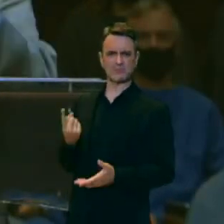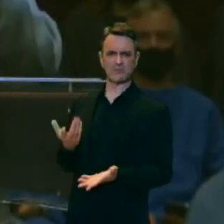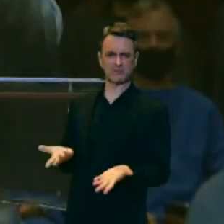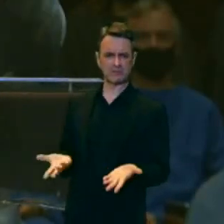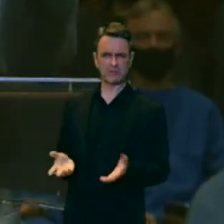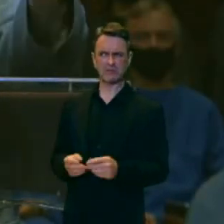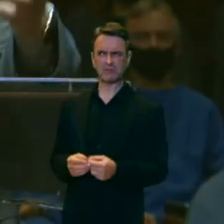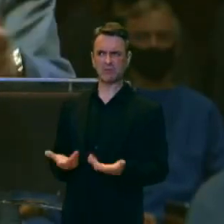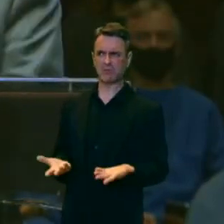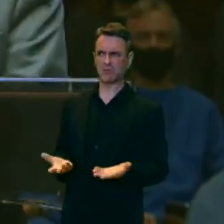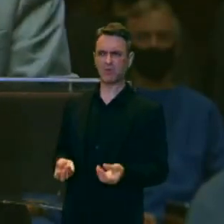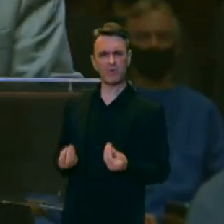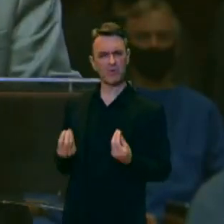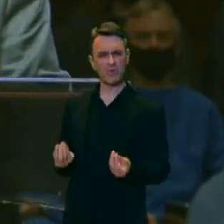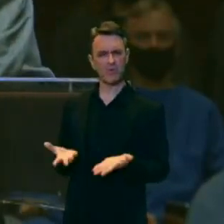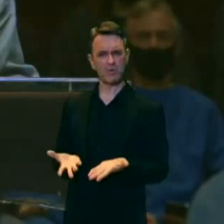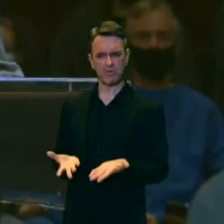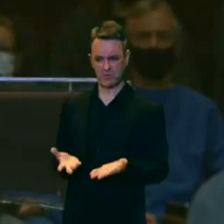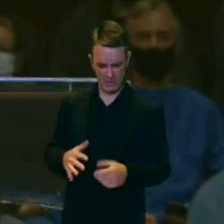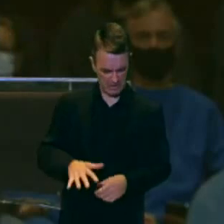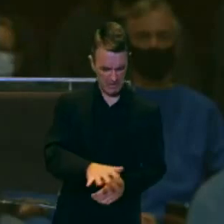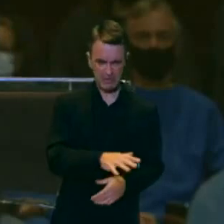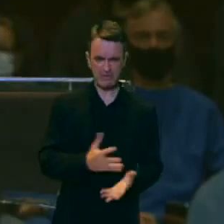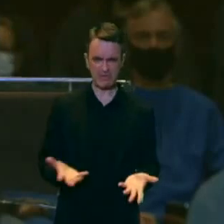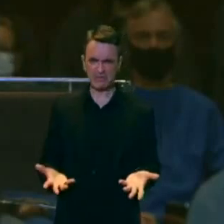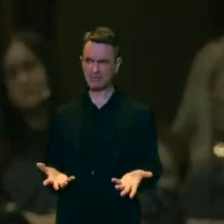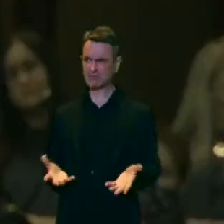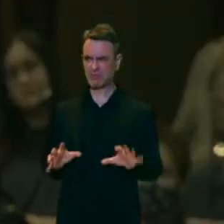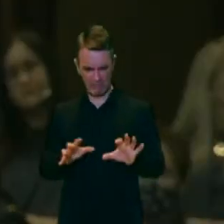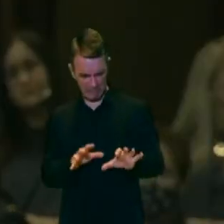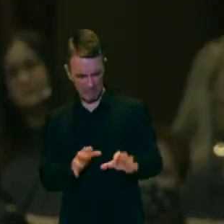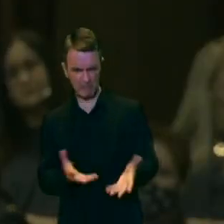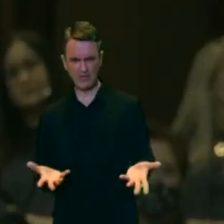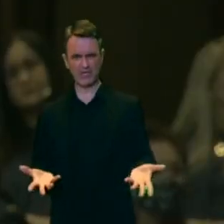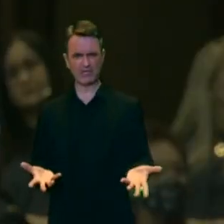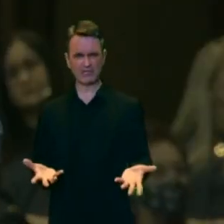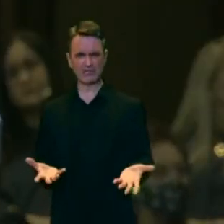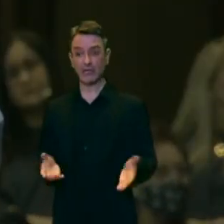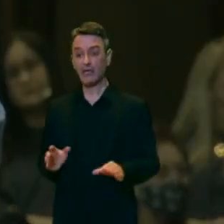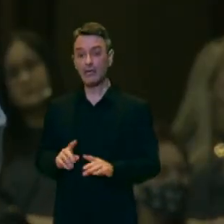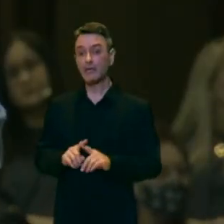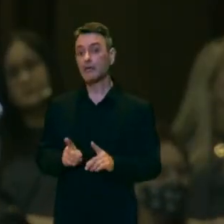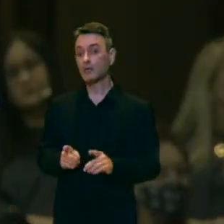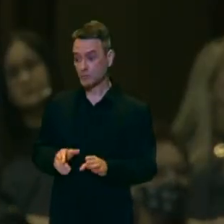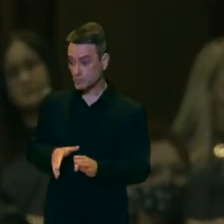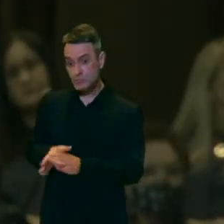fazendo um terrorismo dentro da nação, e por isso os seus conselheiros queriam matá-lo.